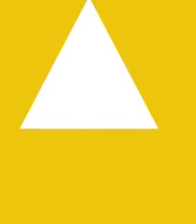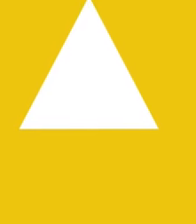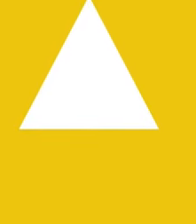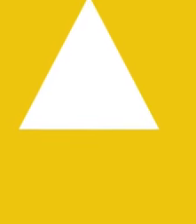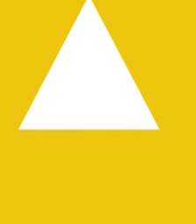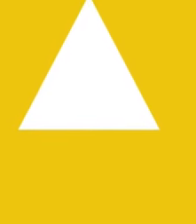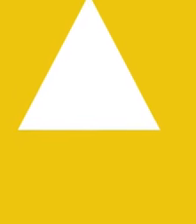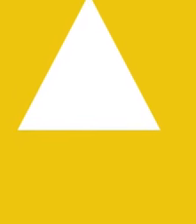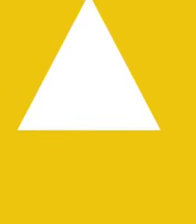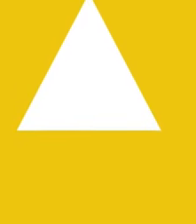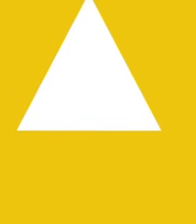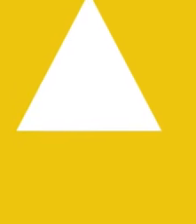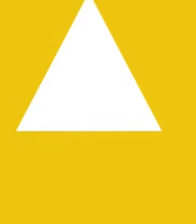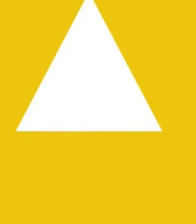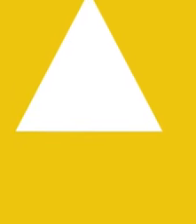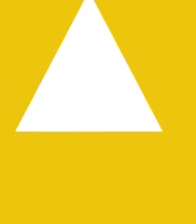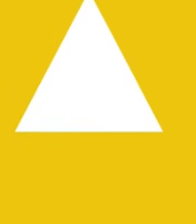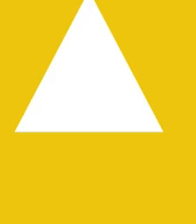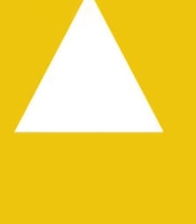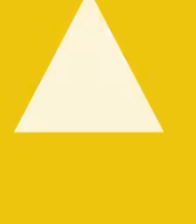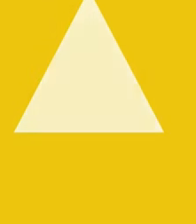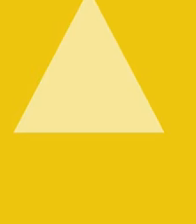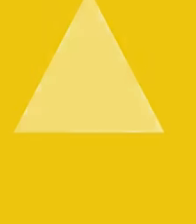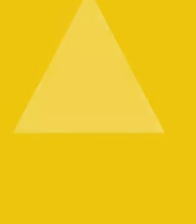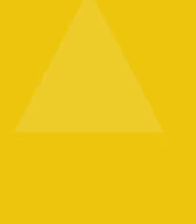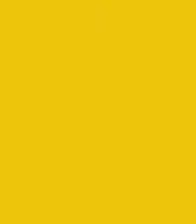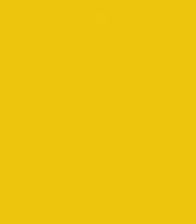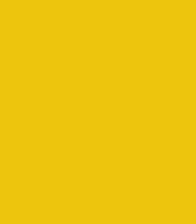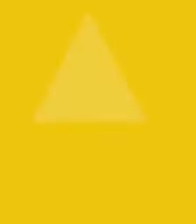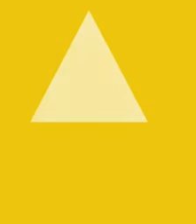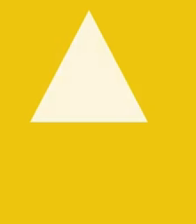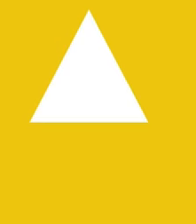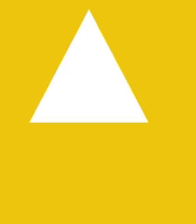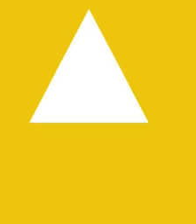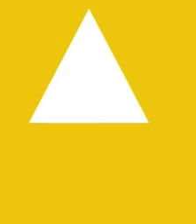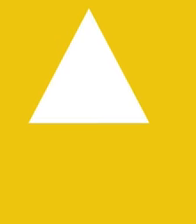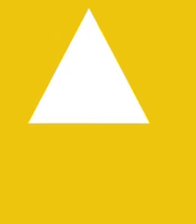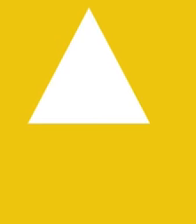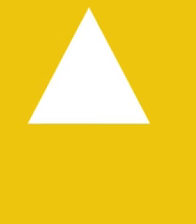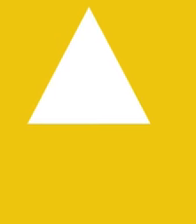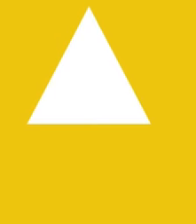ah vamos aguardar um p pesso